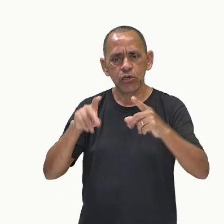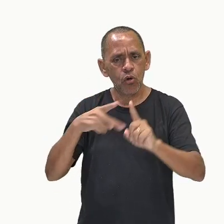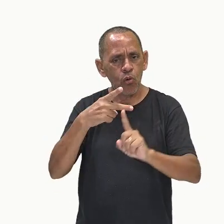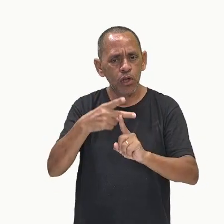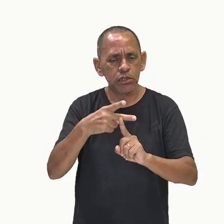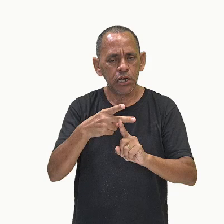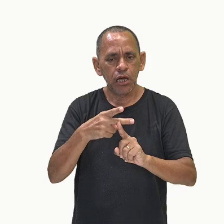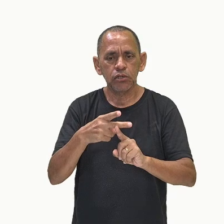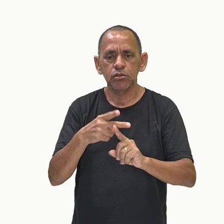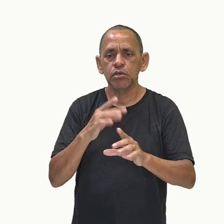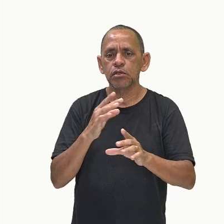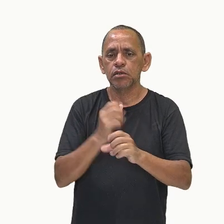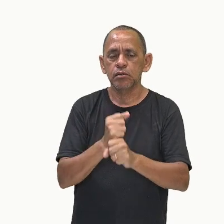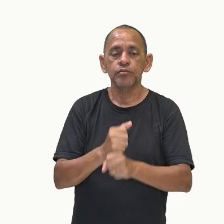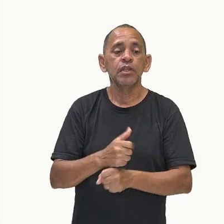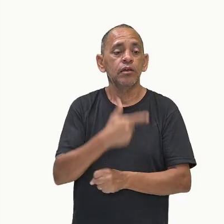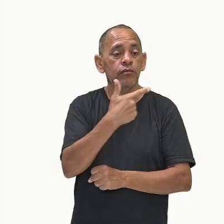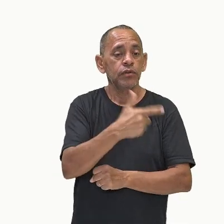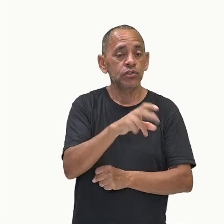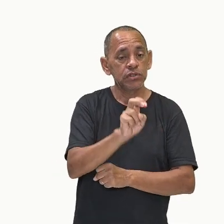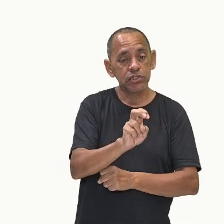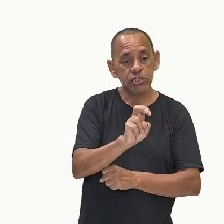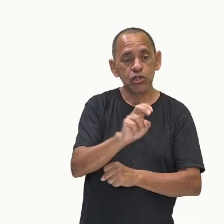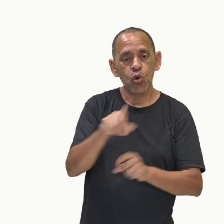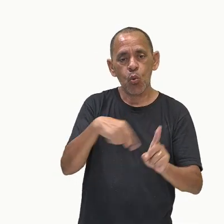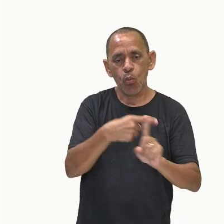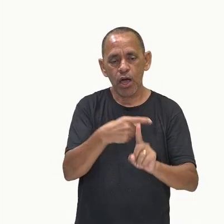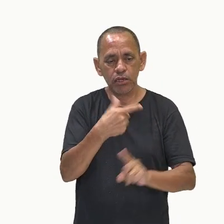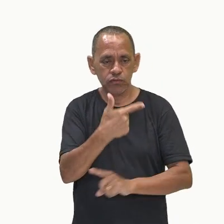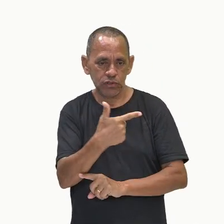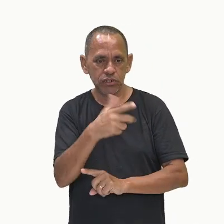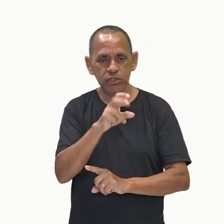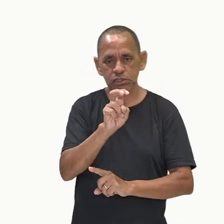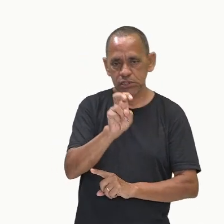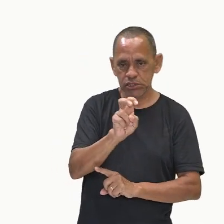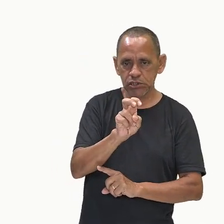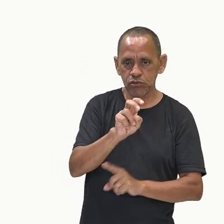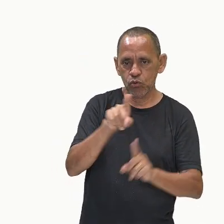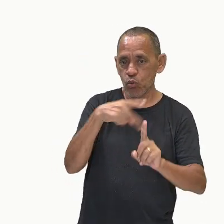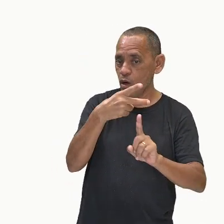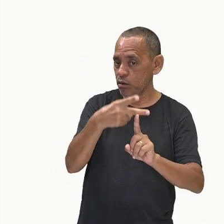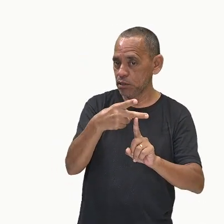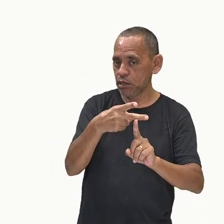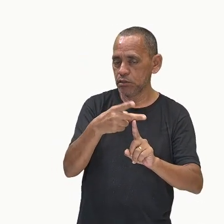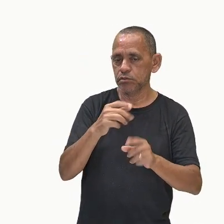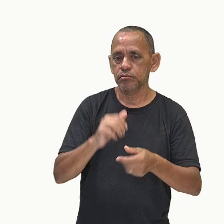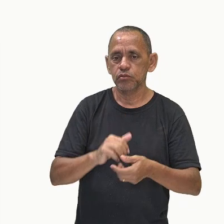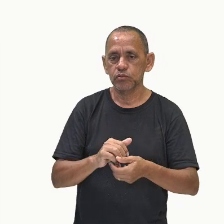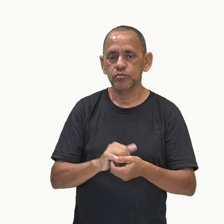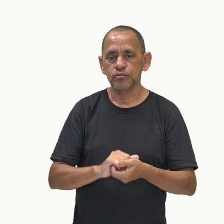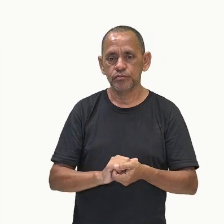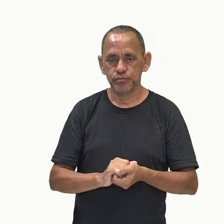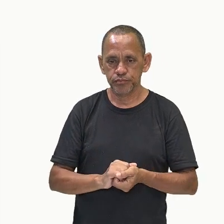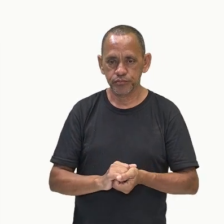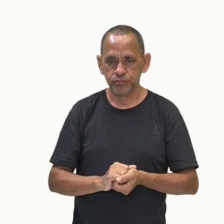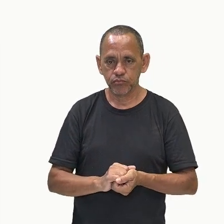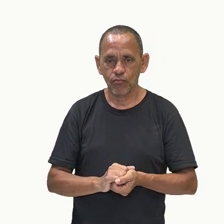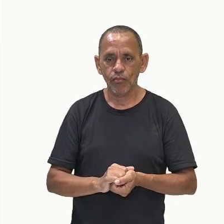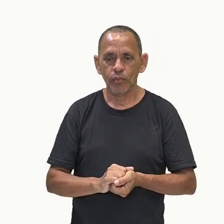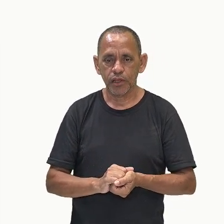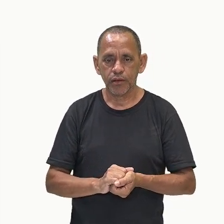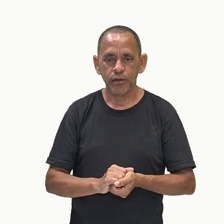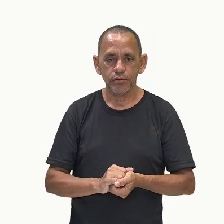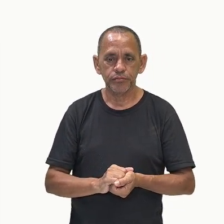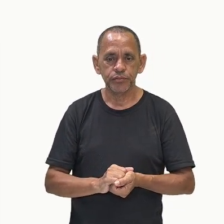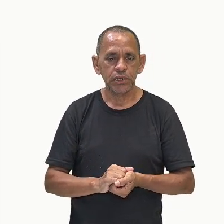25, mais o outro lado que é 25. Ou seja, 36 é menor